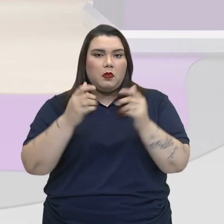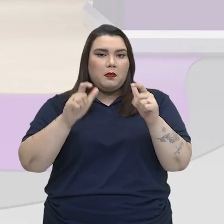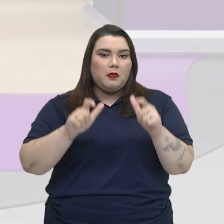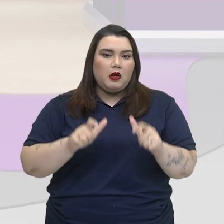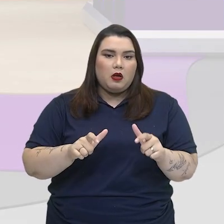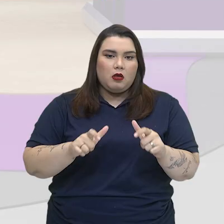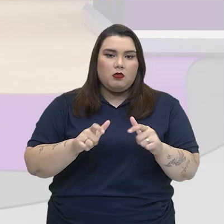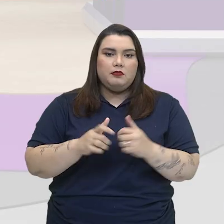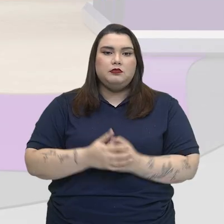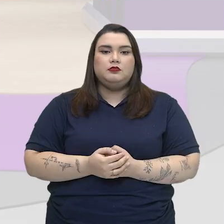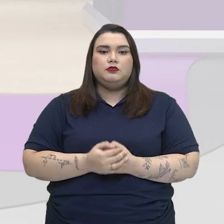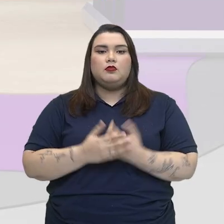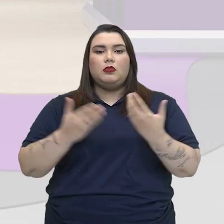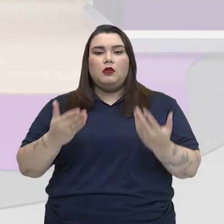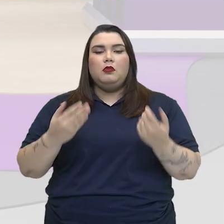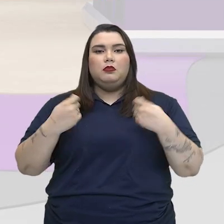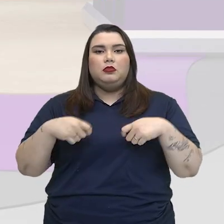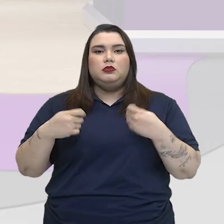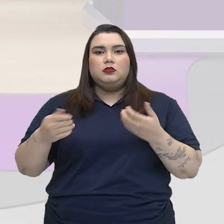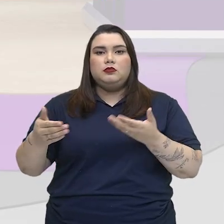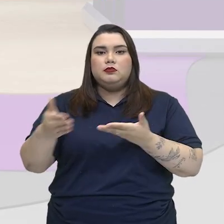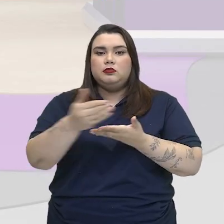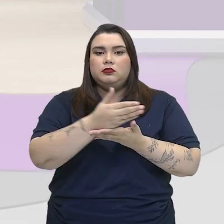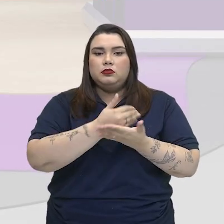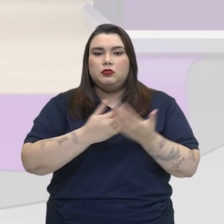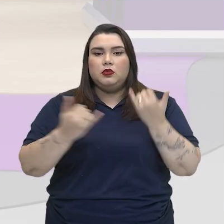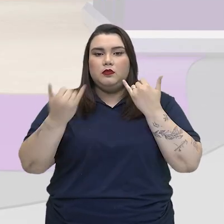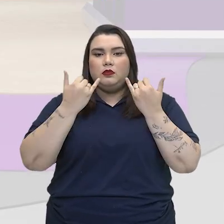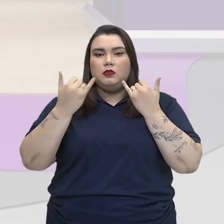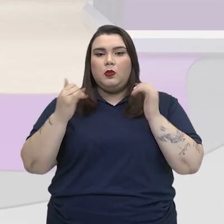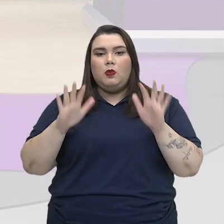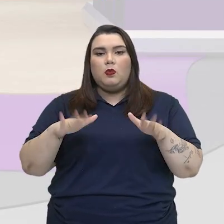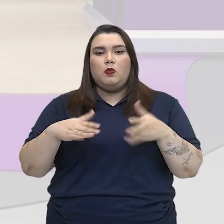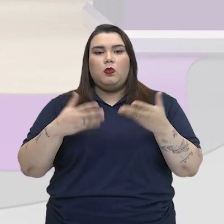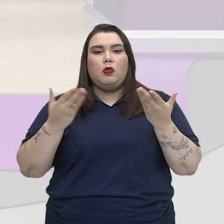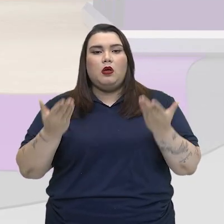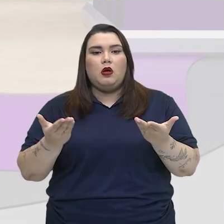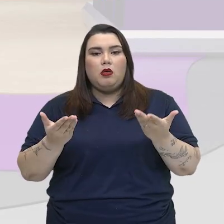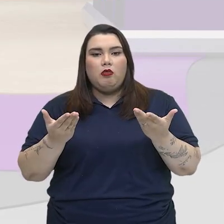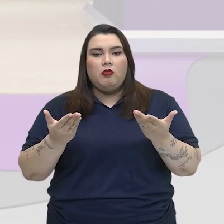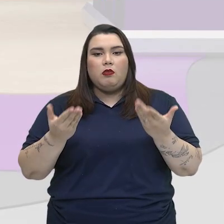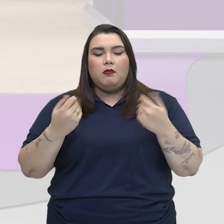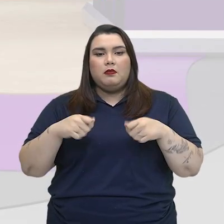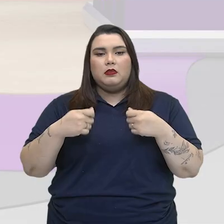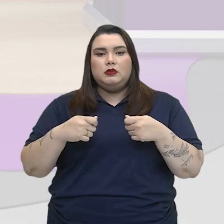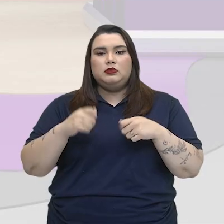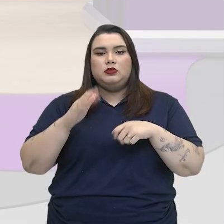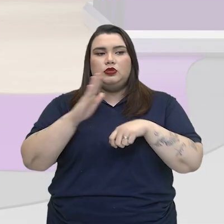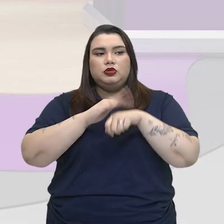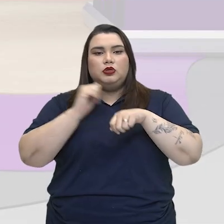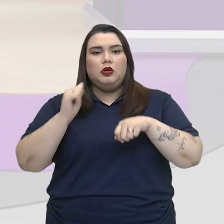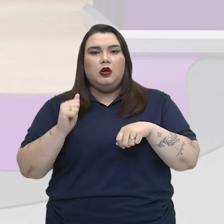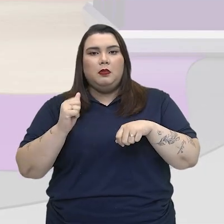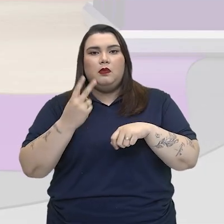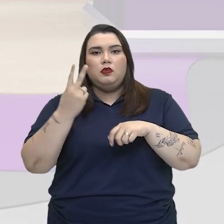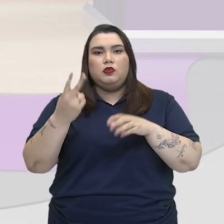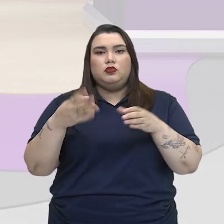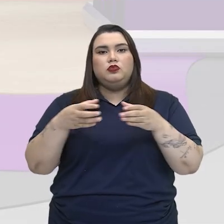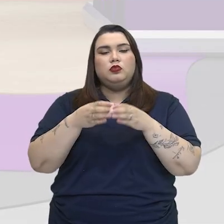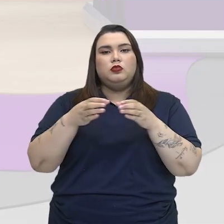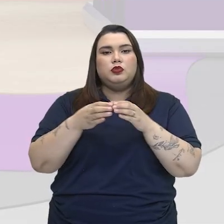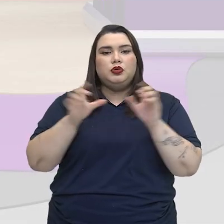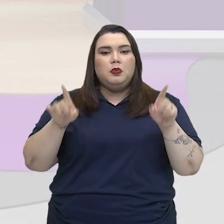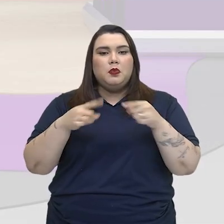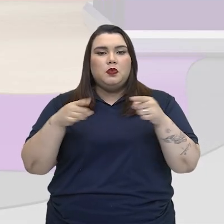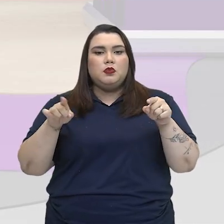bairro. Então, esse faz o levantamento, vamos supor, pretende-se contratar 2 bandas musicais. Aí vamos